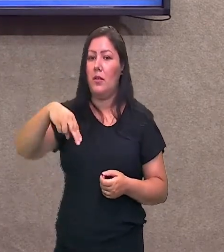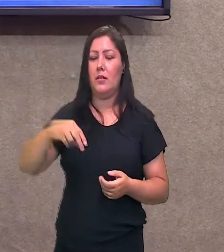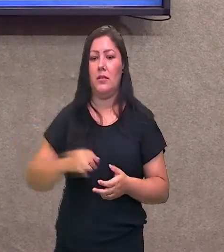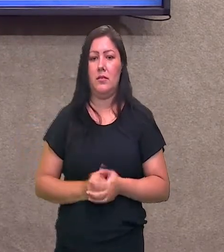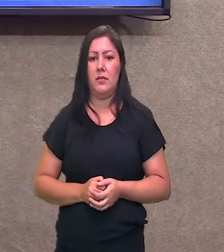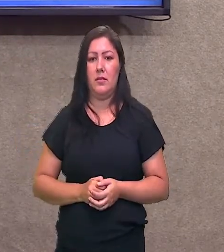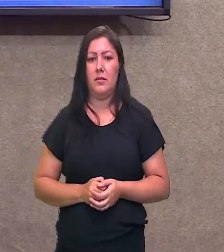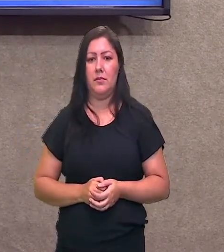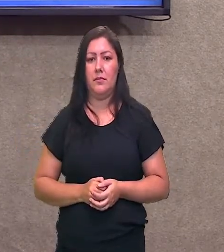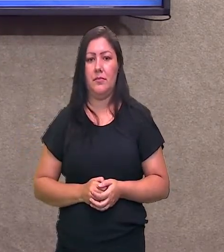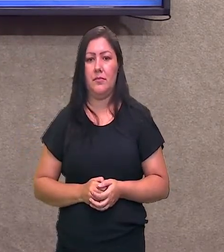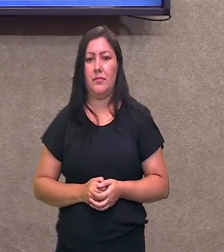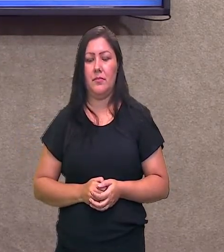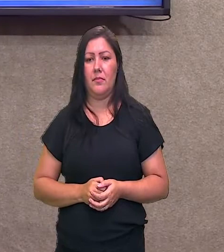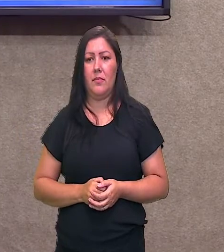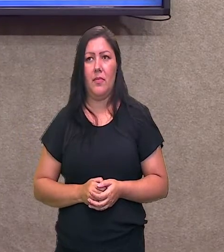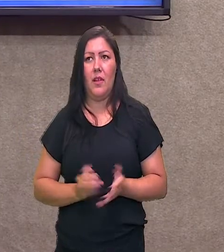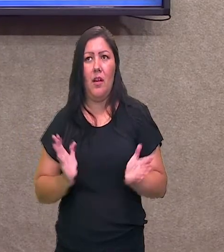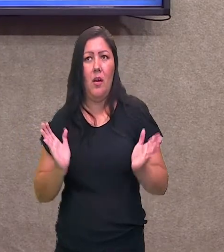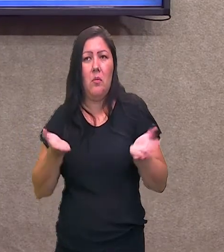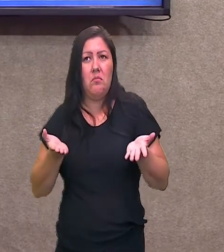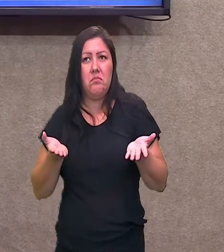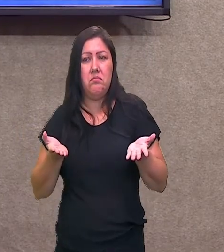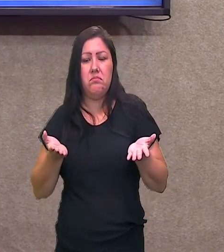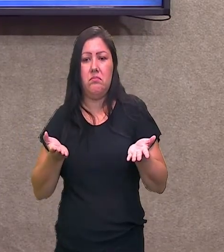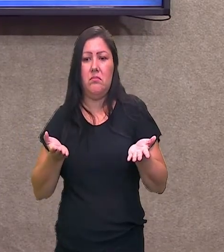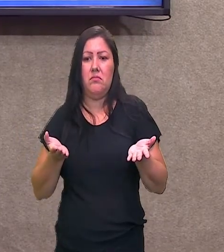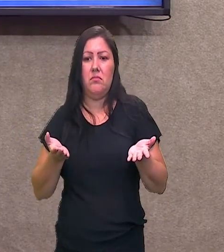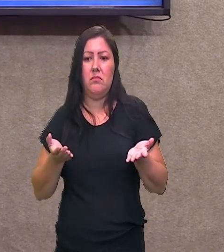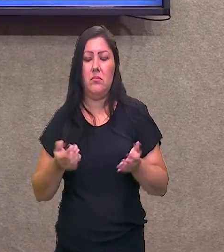hoje não estamos na Guerra Fria, mas,